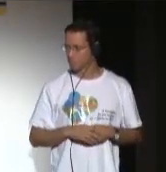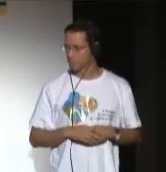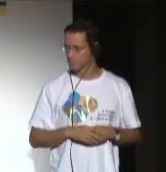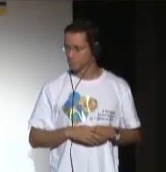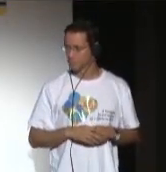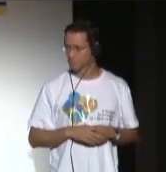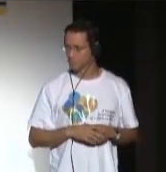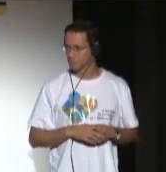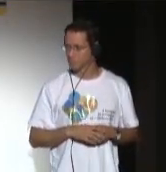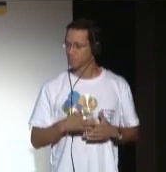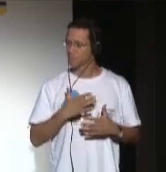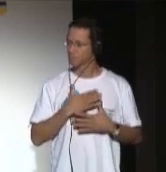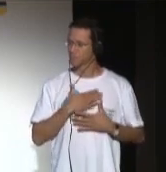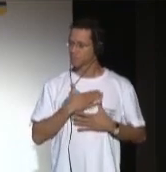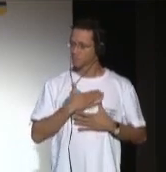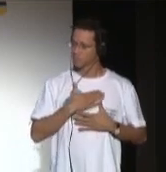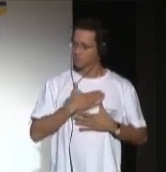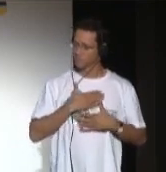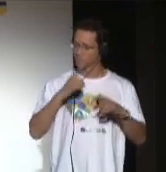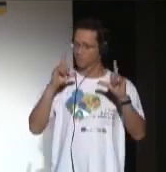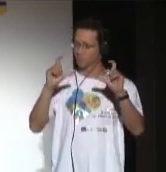Eu adoro essa foto.